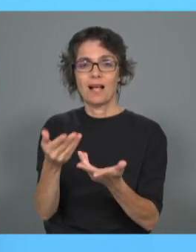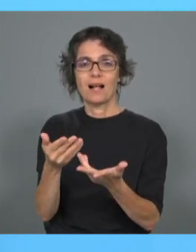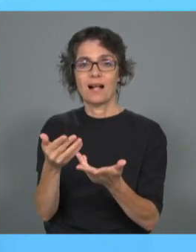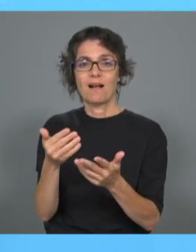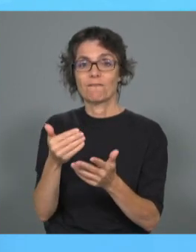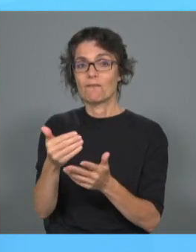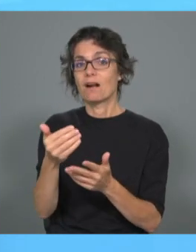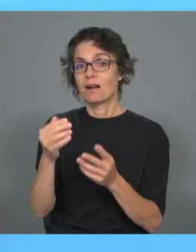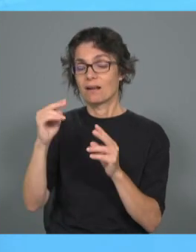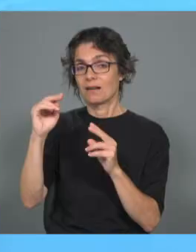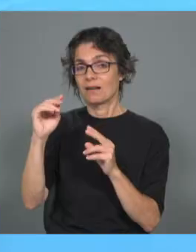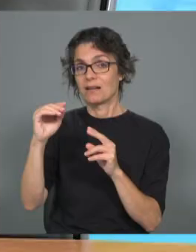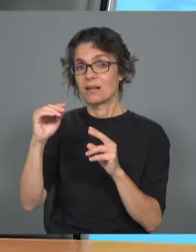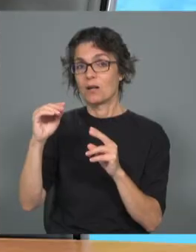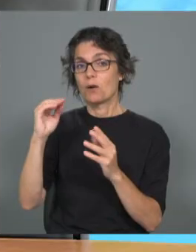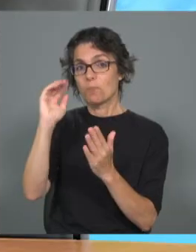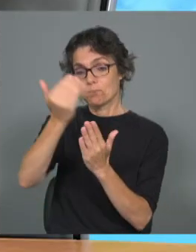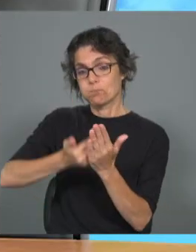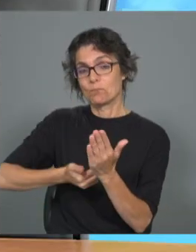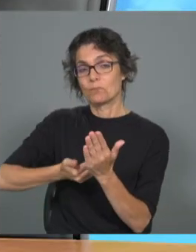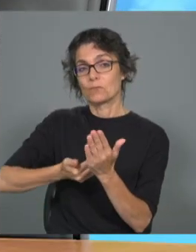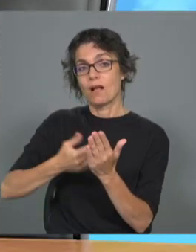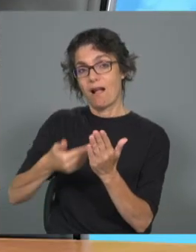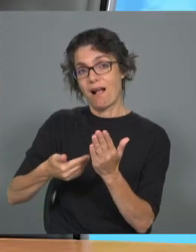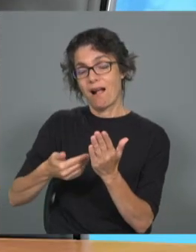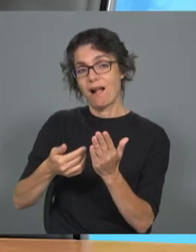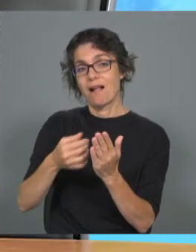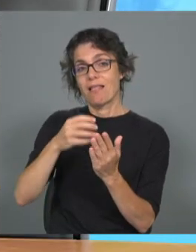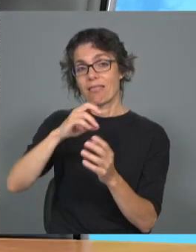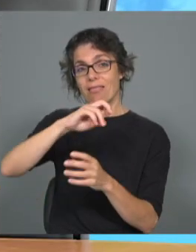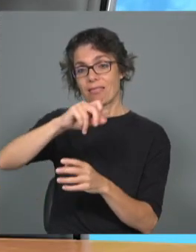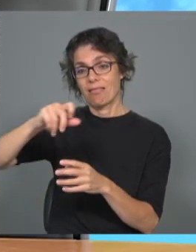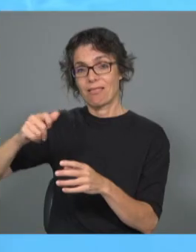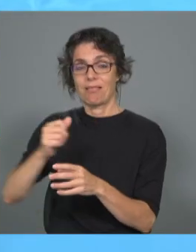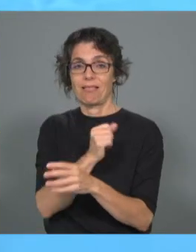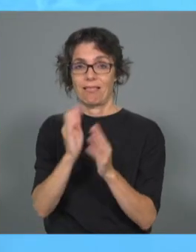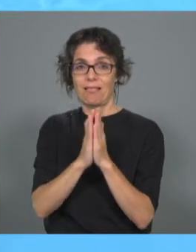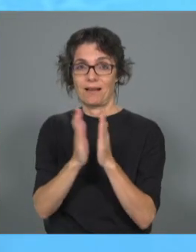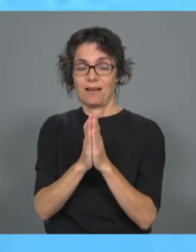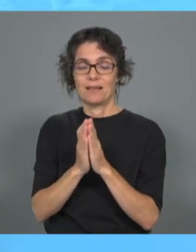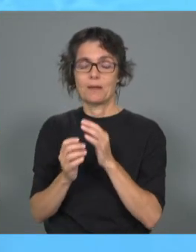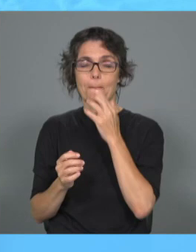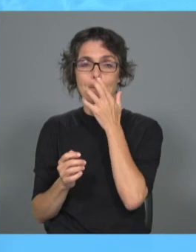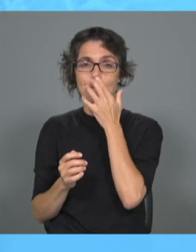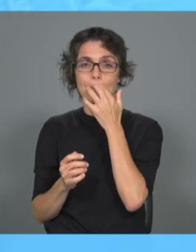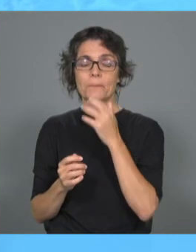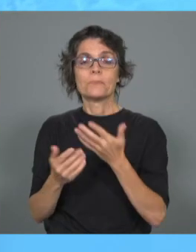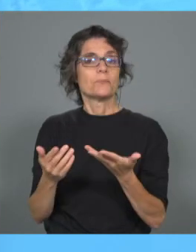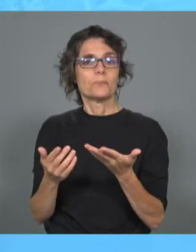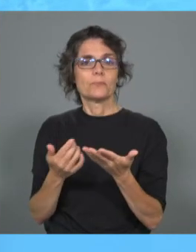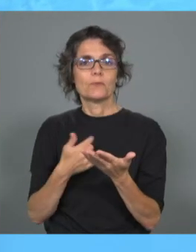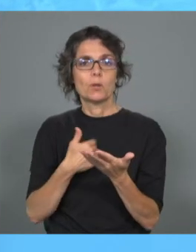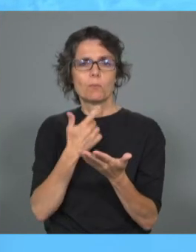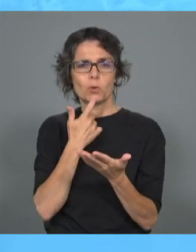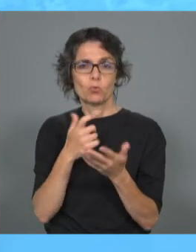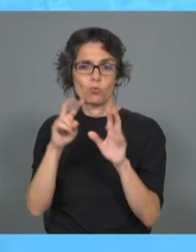das reflexões que foram feitas a nível paroquial e depois a nível diocesano, é